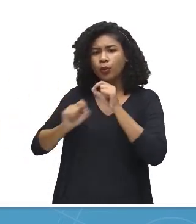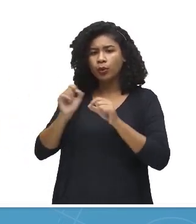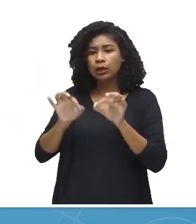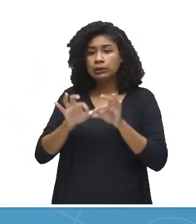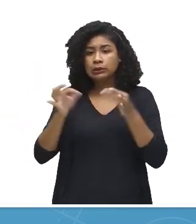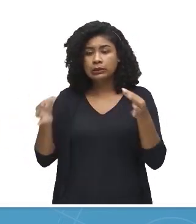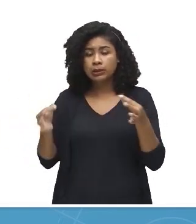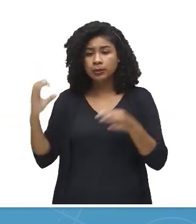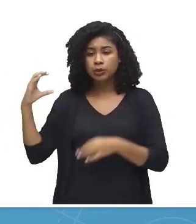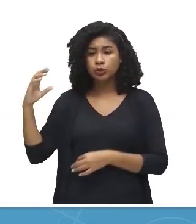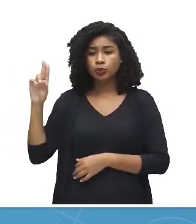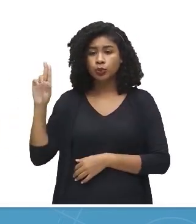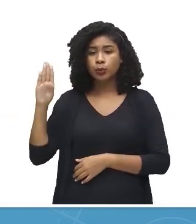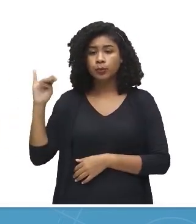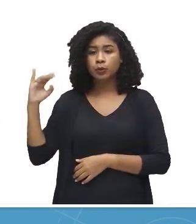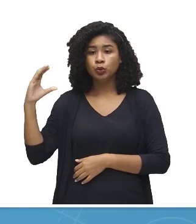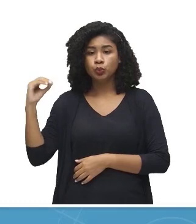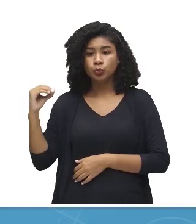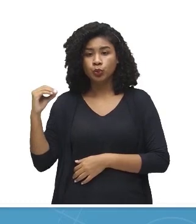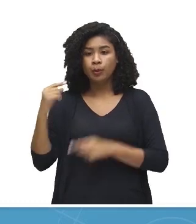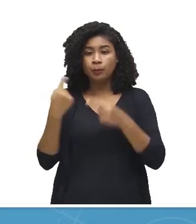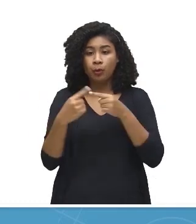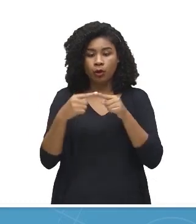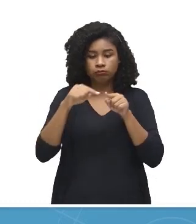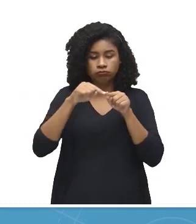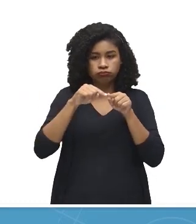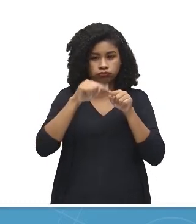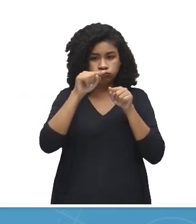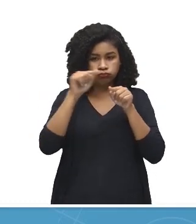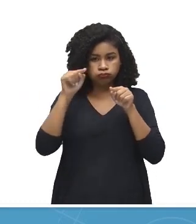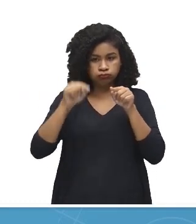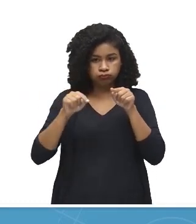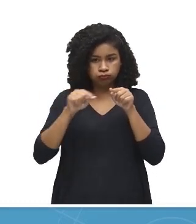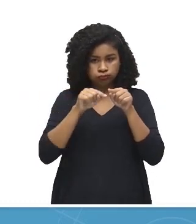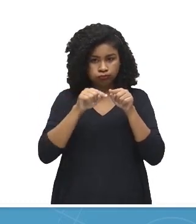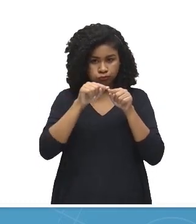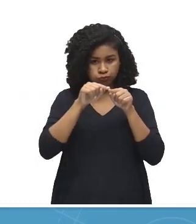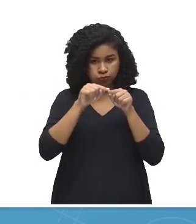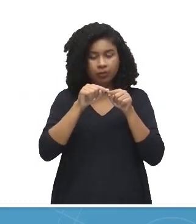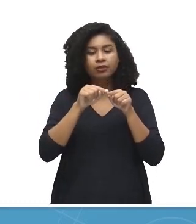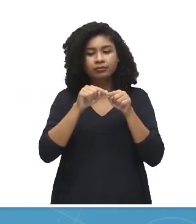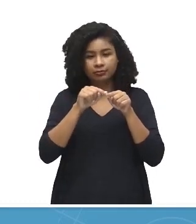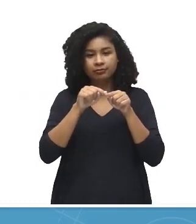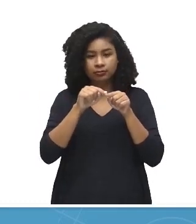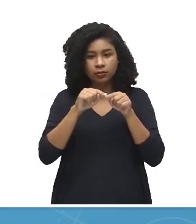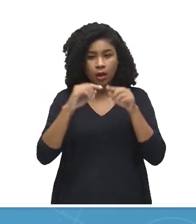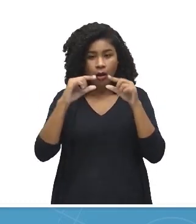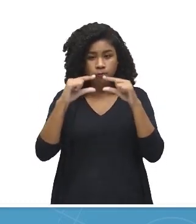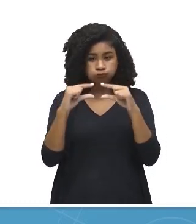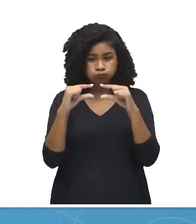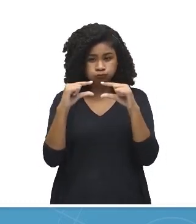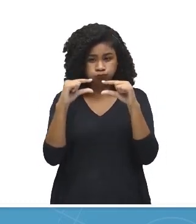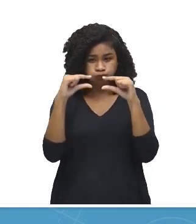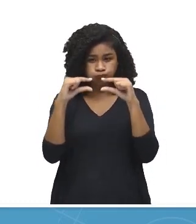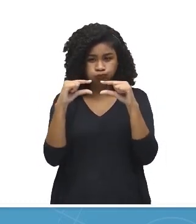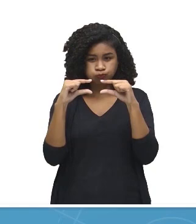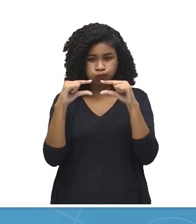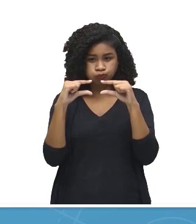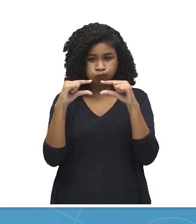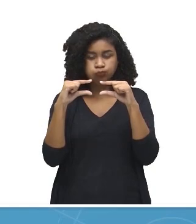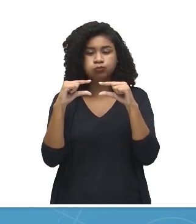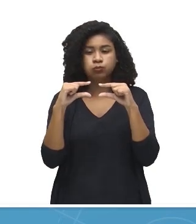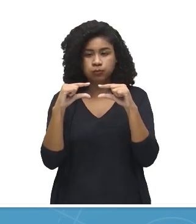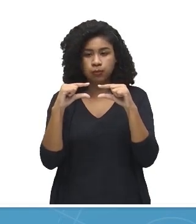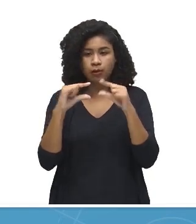simples, cúbico. Simples porque tem apenas uma camada e cúbico porque as células têm ali o formato